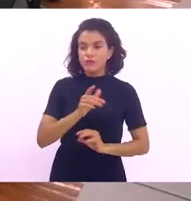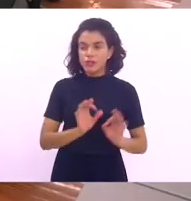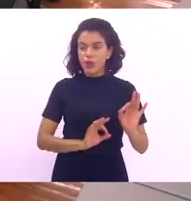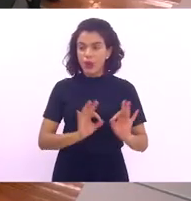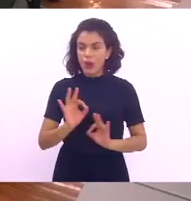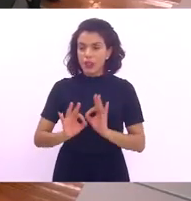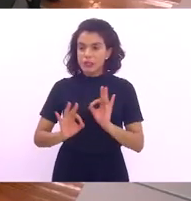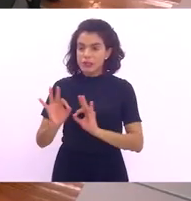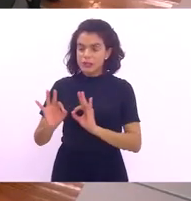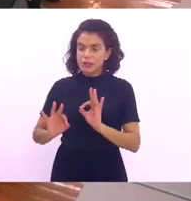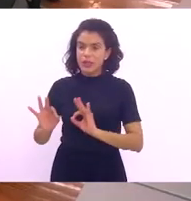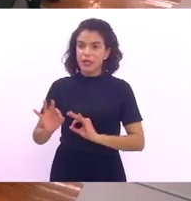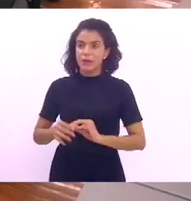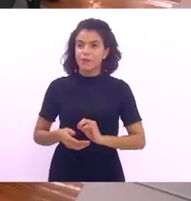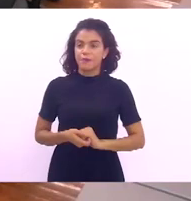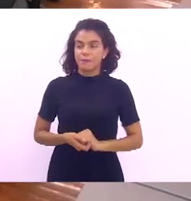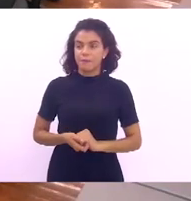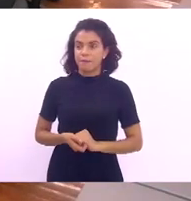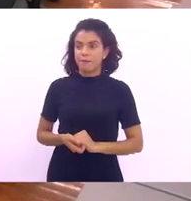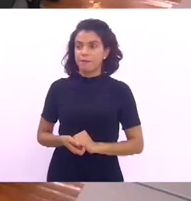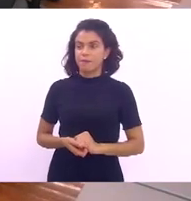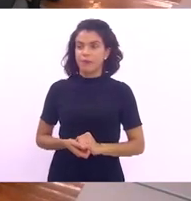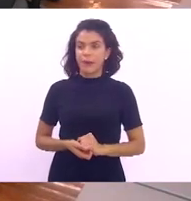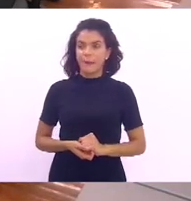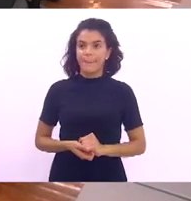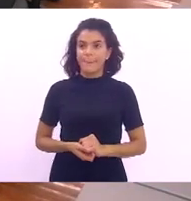que concreta